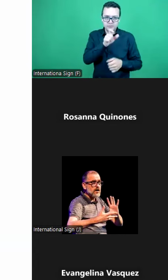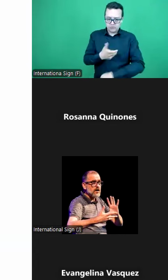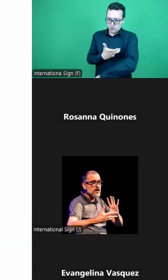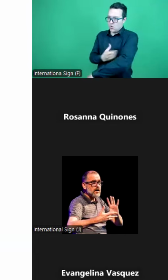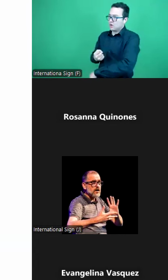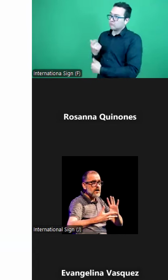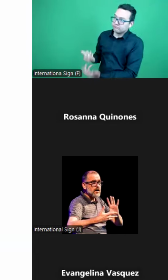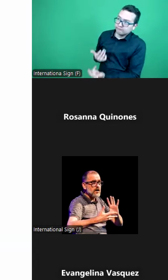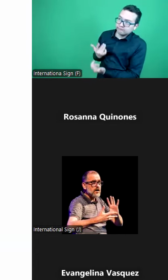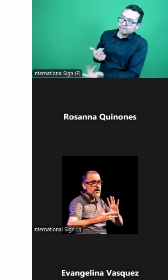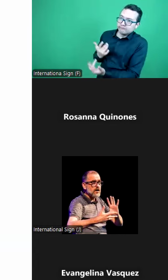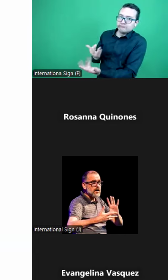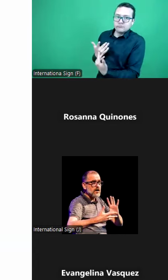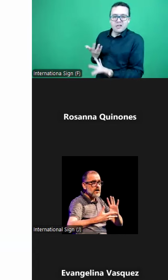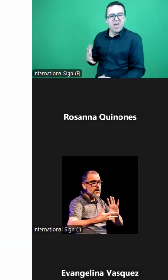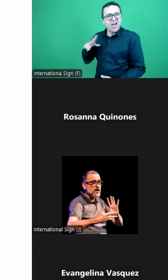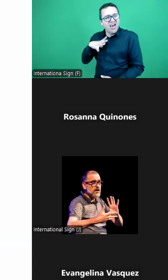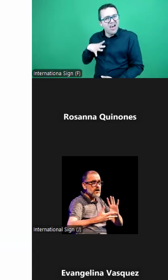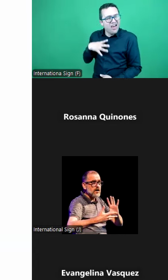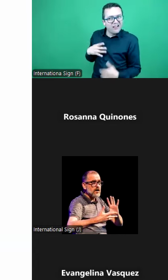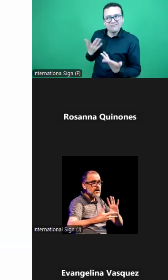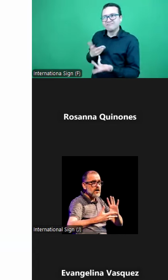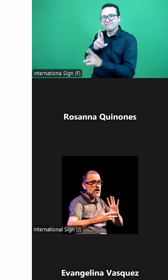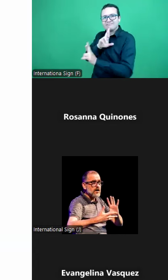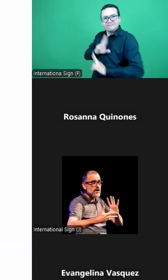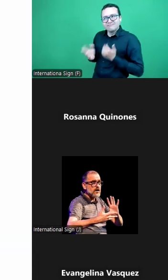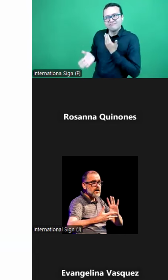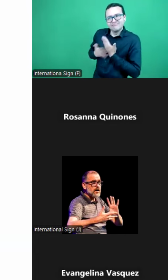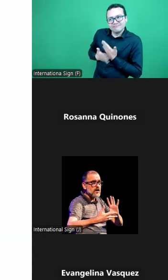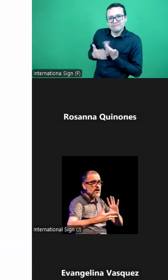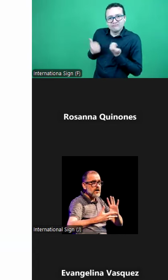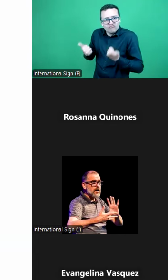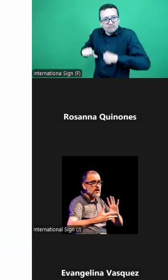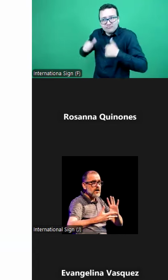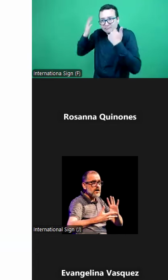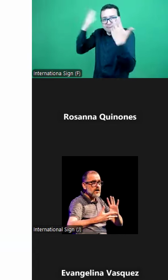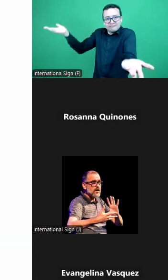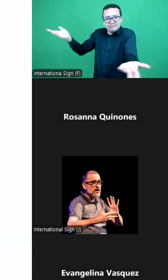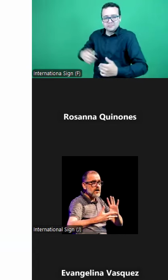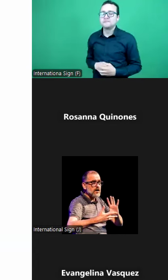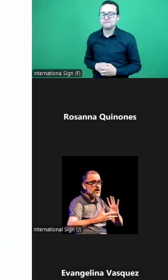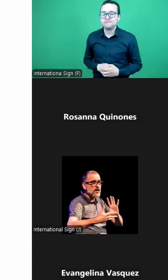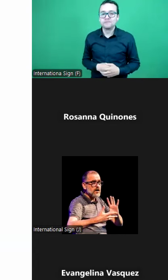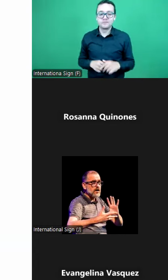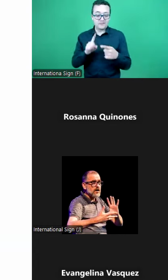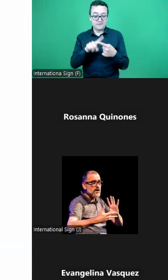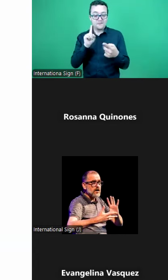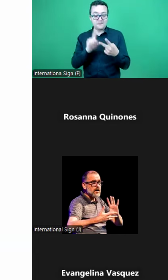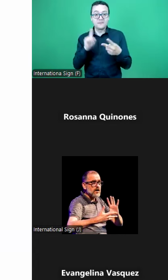uma insatisfação do paciente porque eles não tinham os resultados. Outro ponto